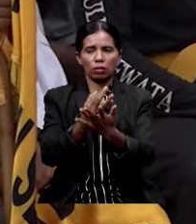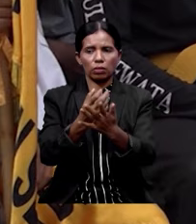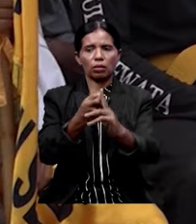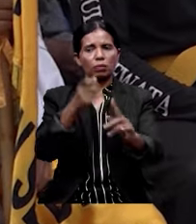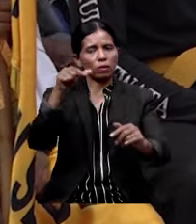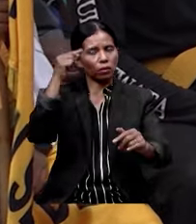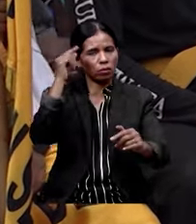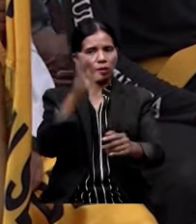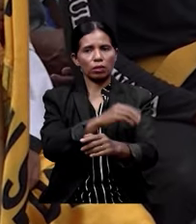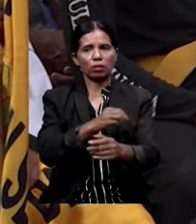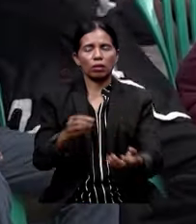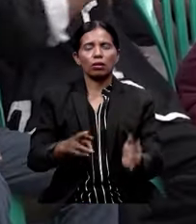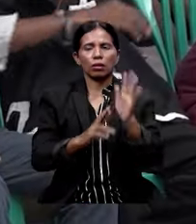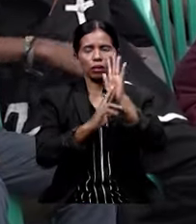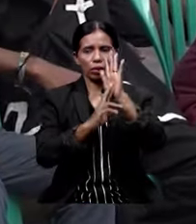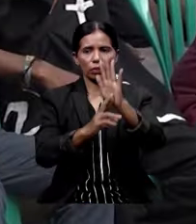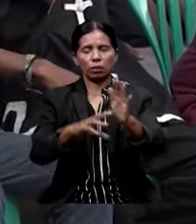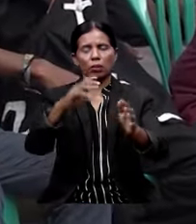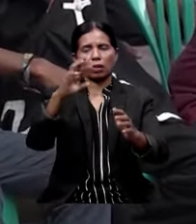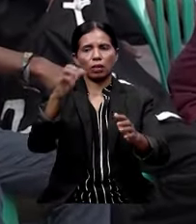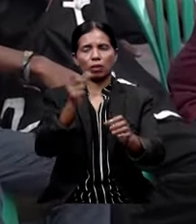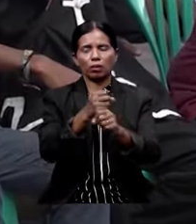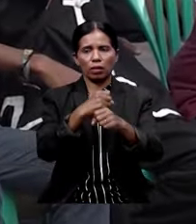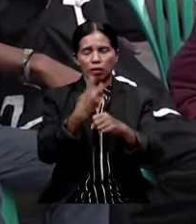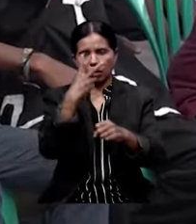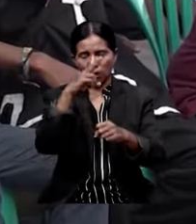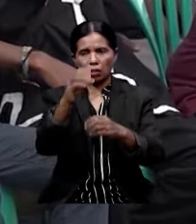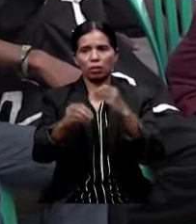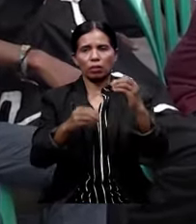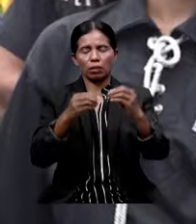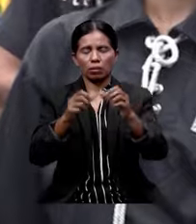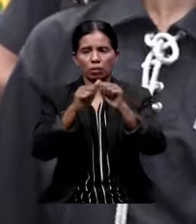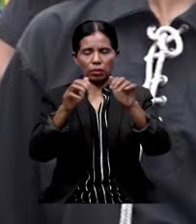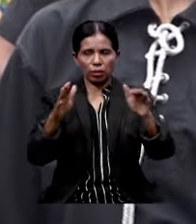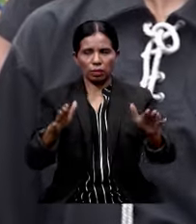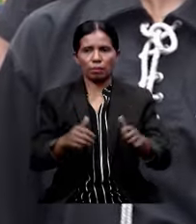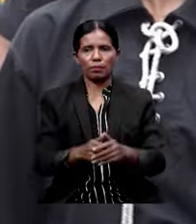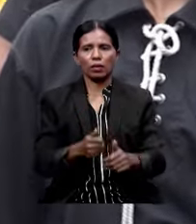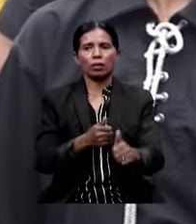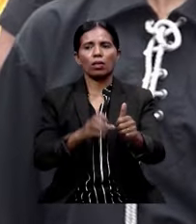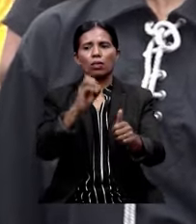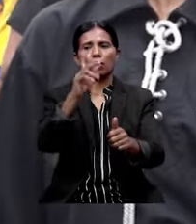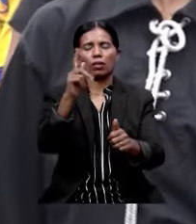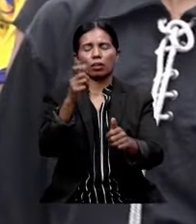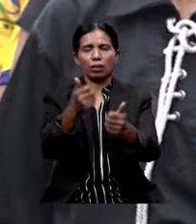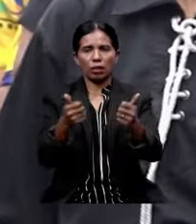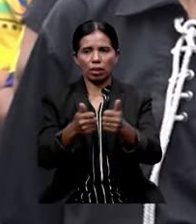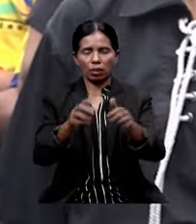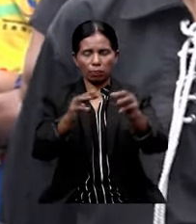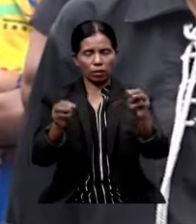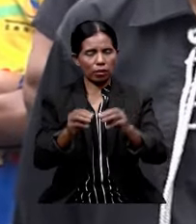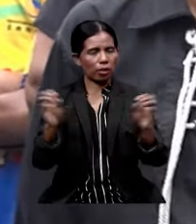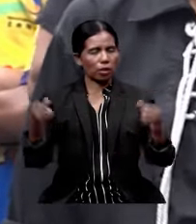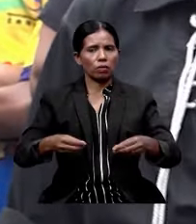governo, ato submete relatório bacram, o di bele halo verificação kona ba administração. Tuir Octavio, bangira arte marciais sira nebe la